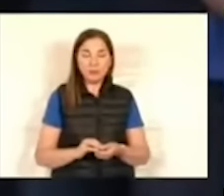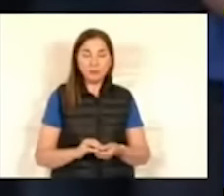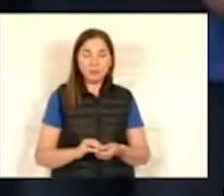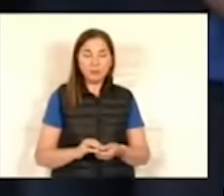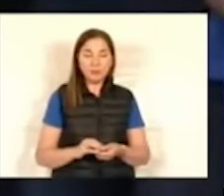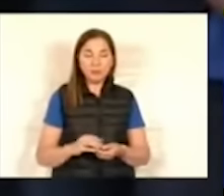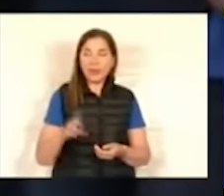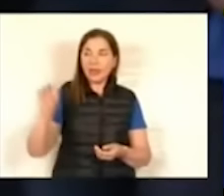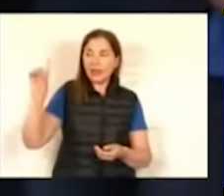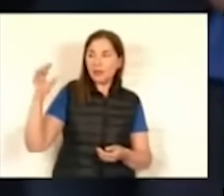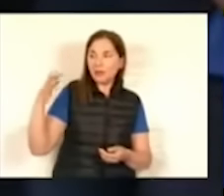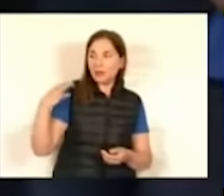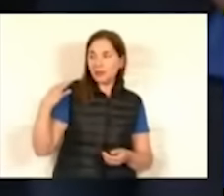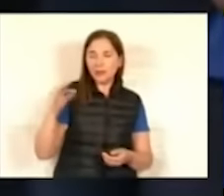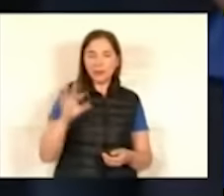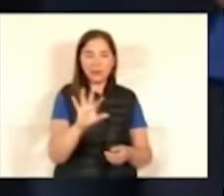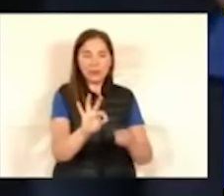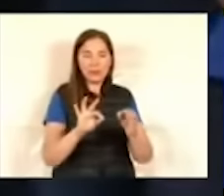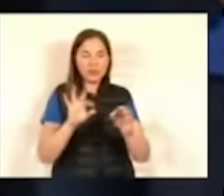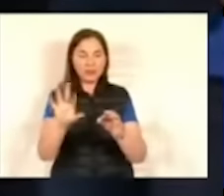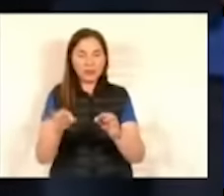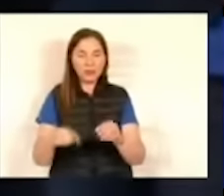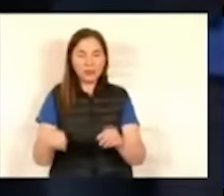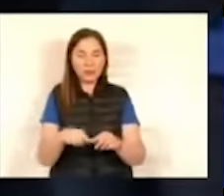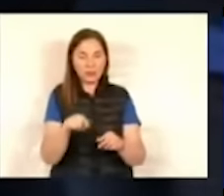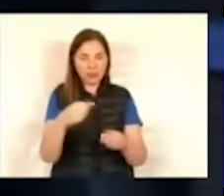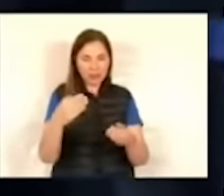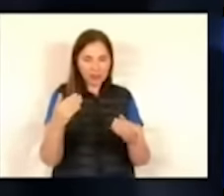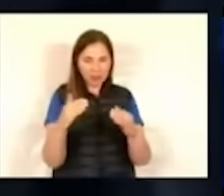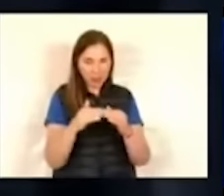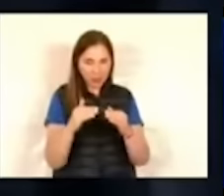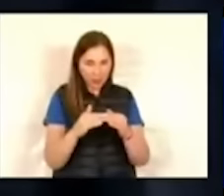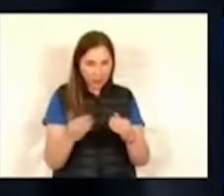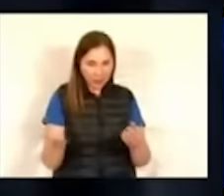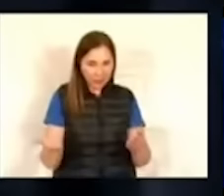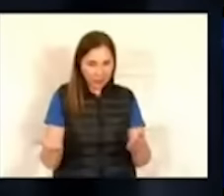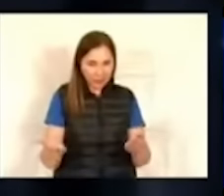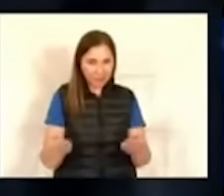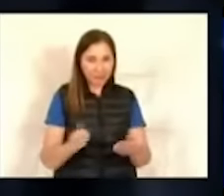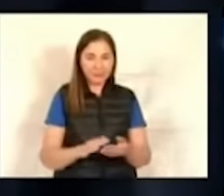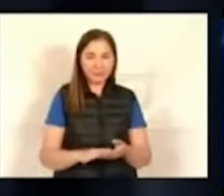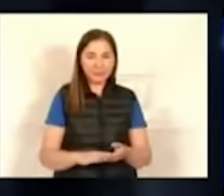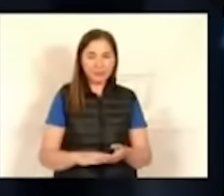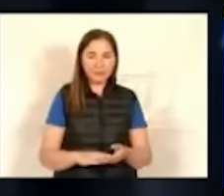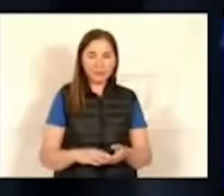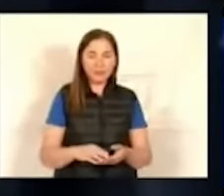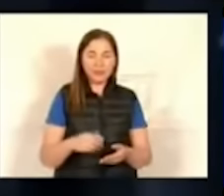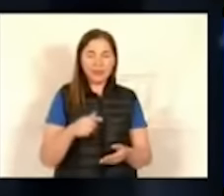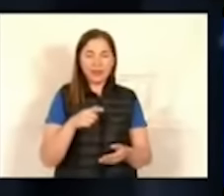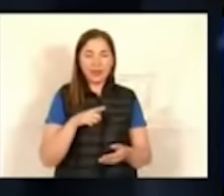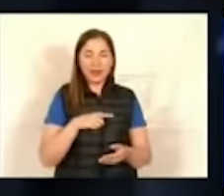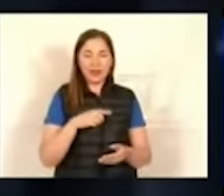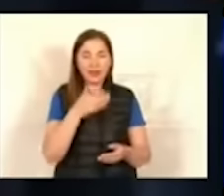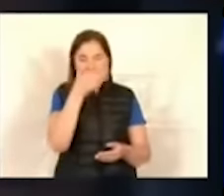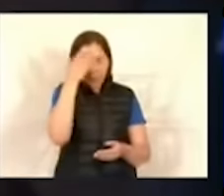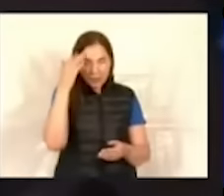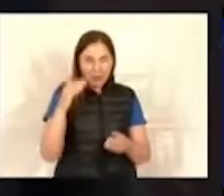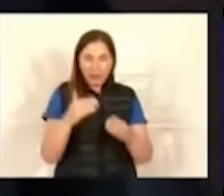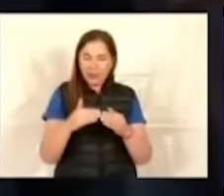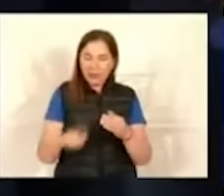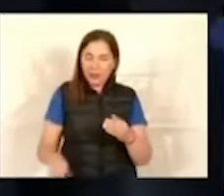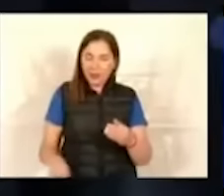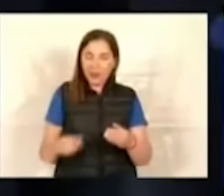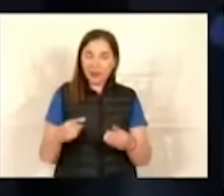somos escolhidos quem concorda comigo não ali teve um pessoal que não concordou não quem concorda que nós